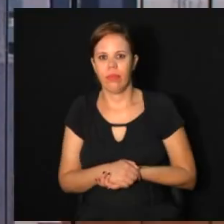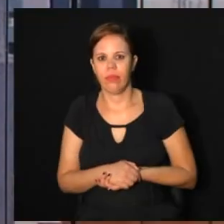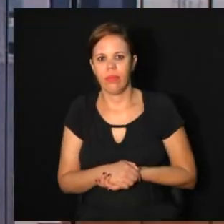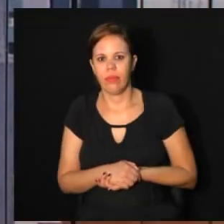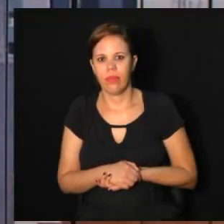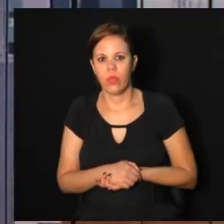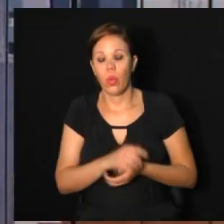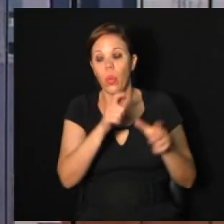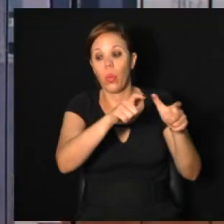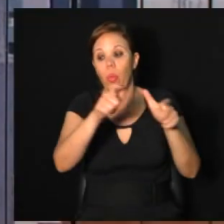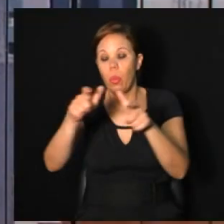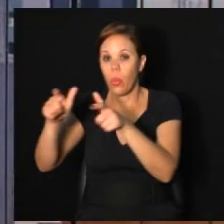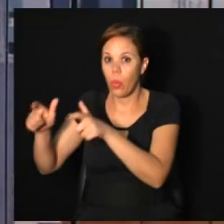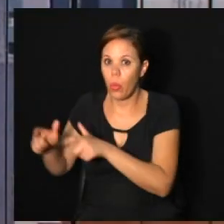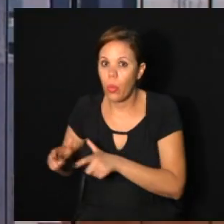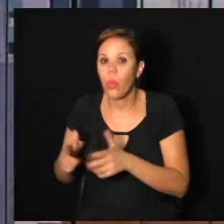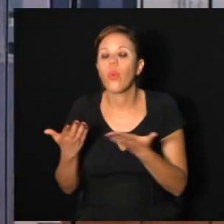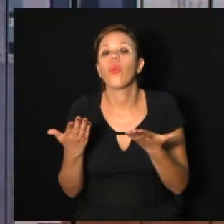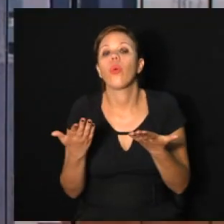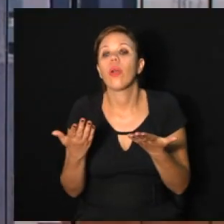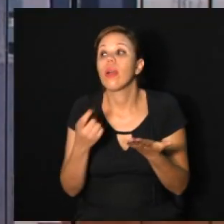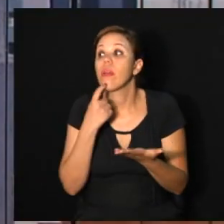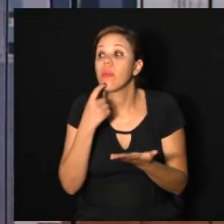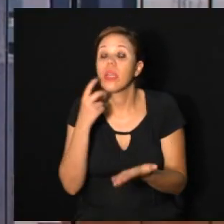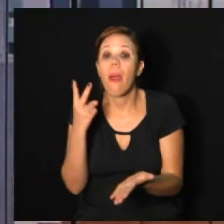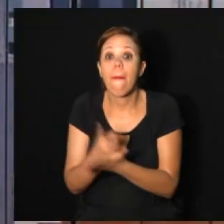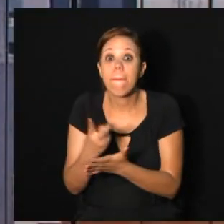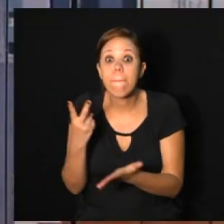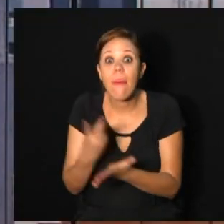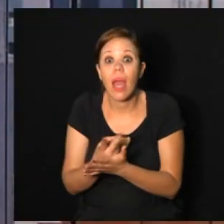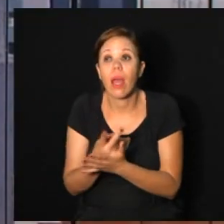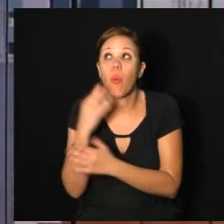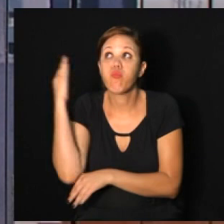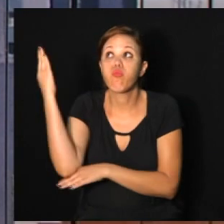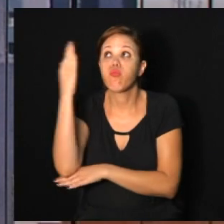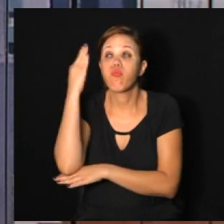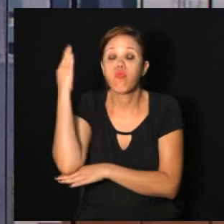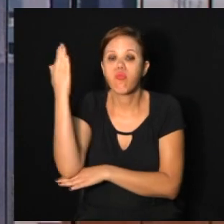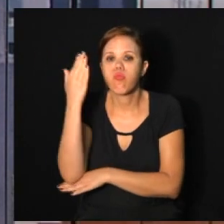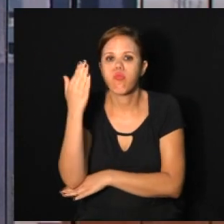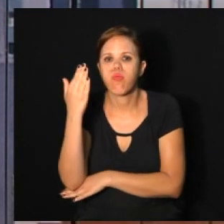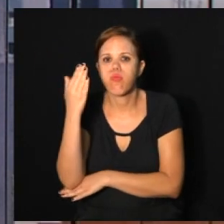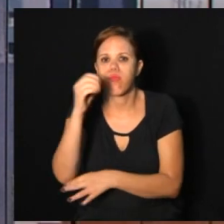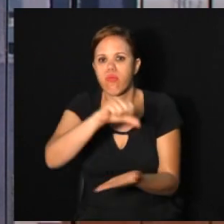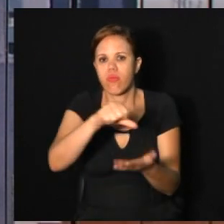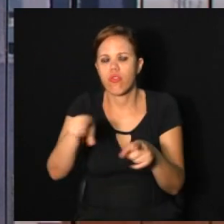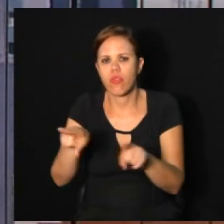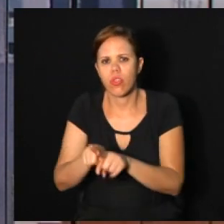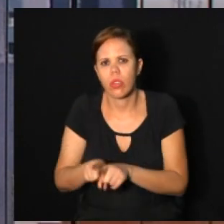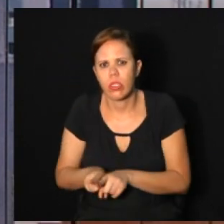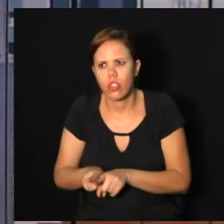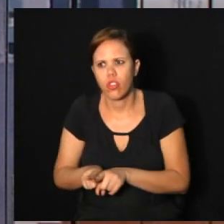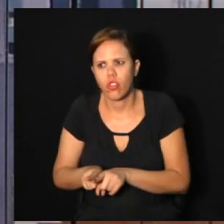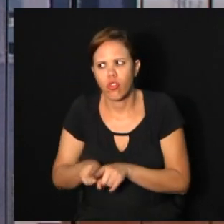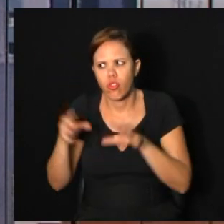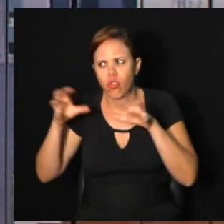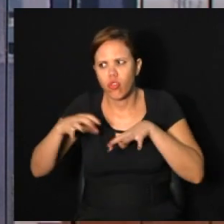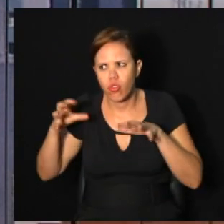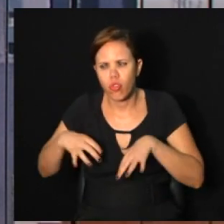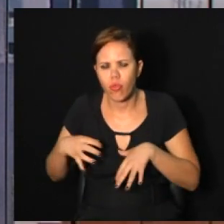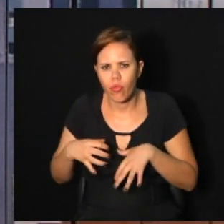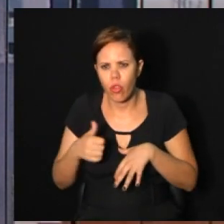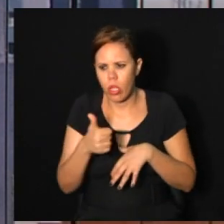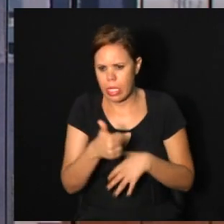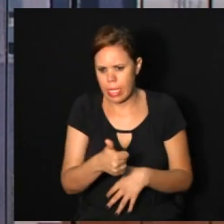Áreas de instabilidade permanecem em Campinas e região. Nos últimos dias, choveu 112 milímetros e para esta